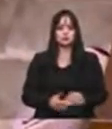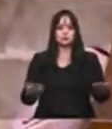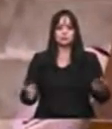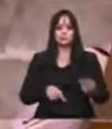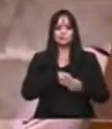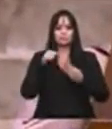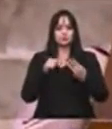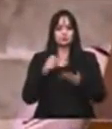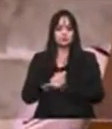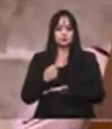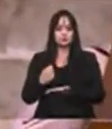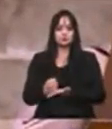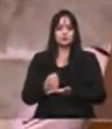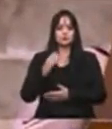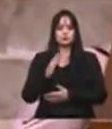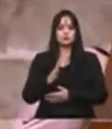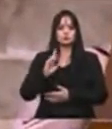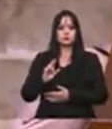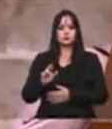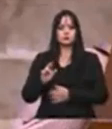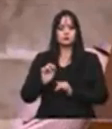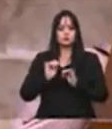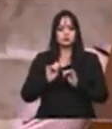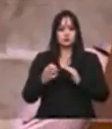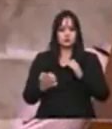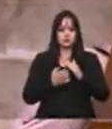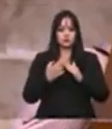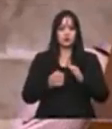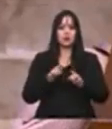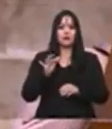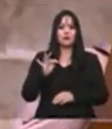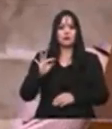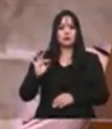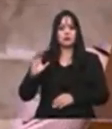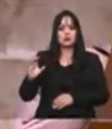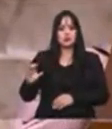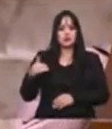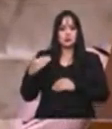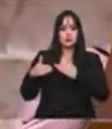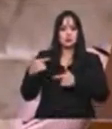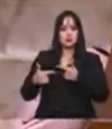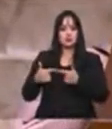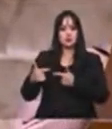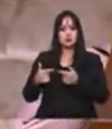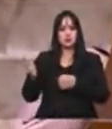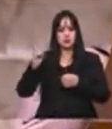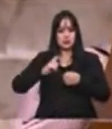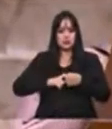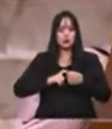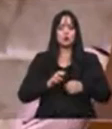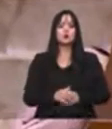terceiro contrato, firmado entre BR Distribuidora e a FTC, Cards Processamento de Serviços de